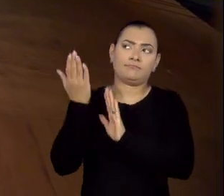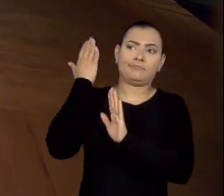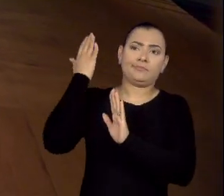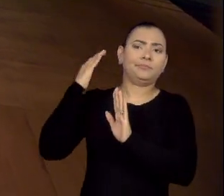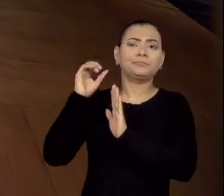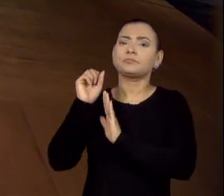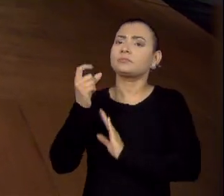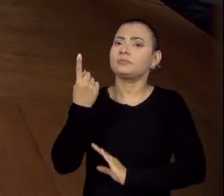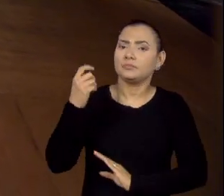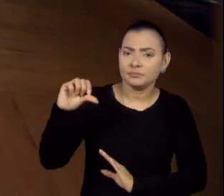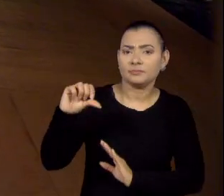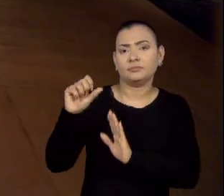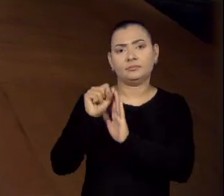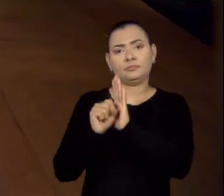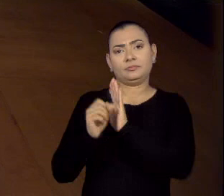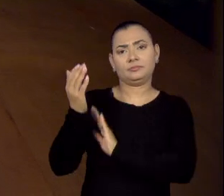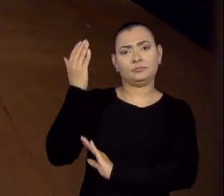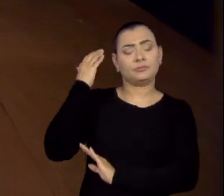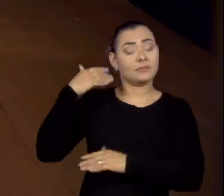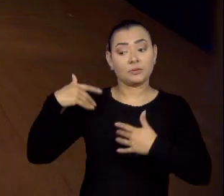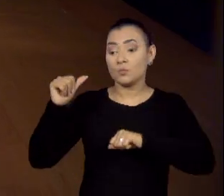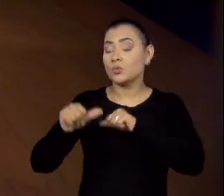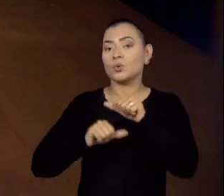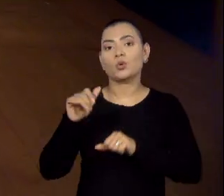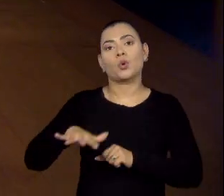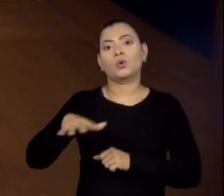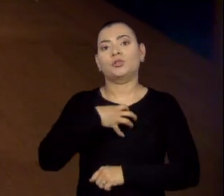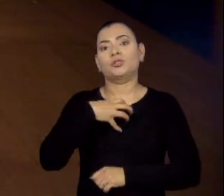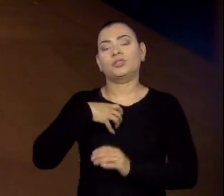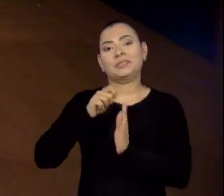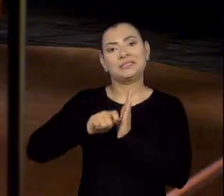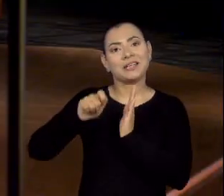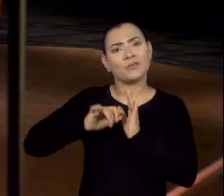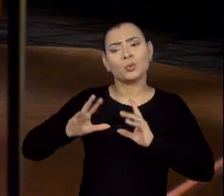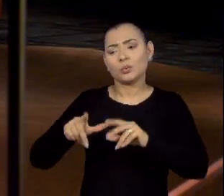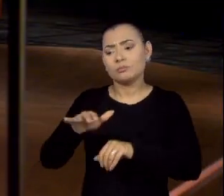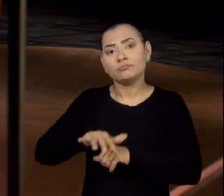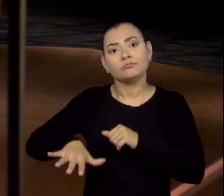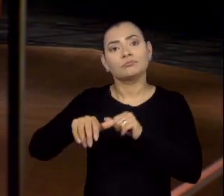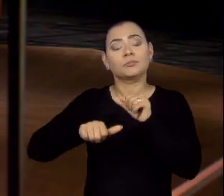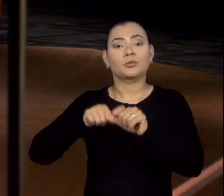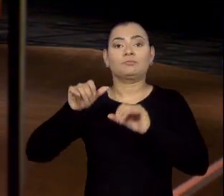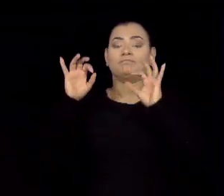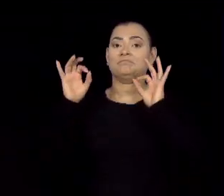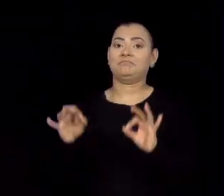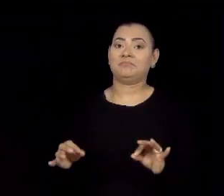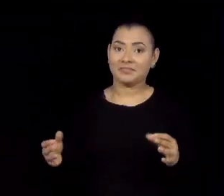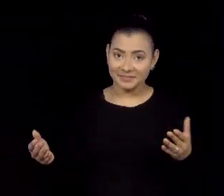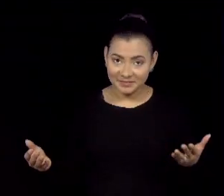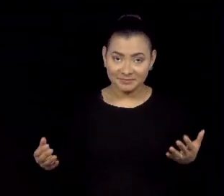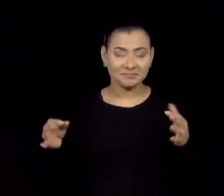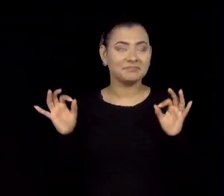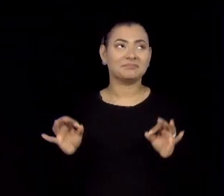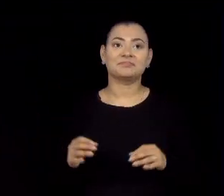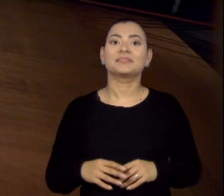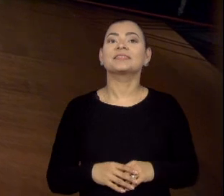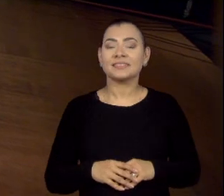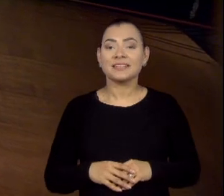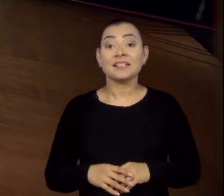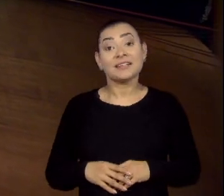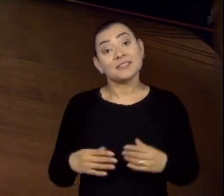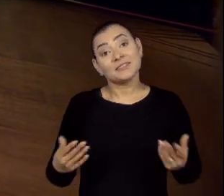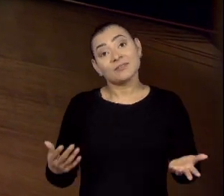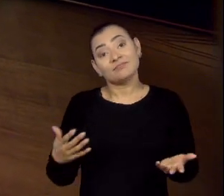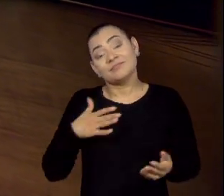era o século XIX, mudou tudo, a forma de escrever, as coisas assim. Eu falei, então a gente pode fazer o que quiser. Ele